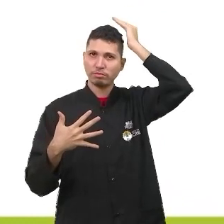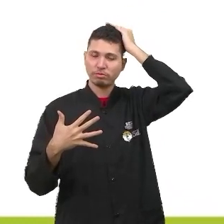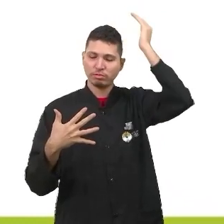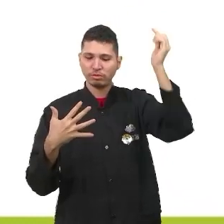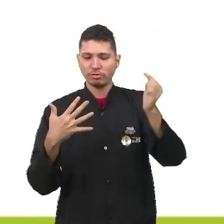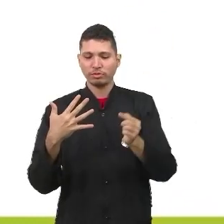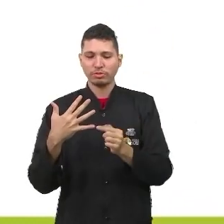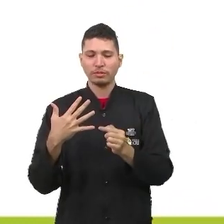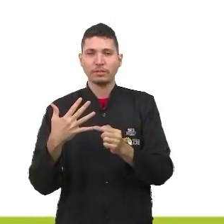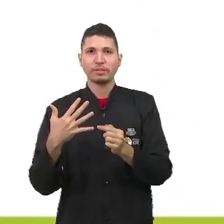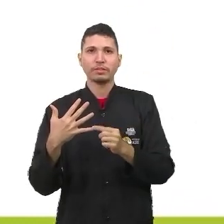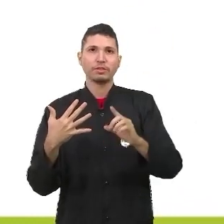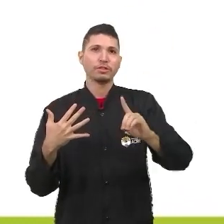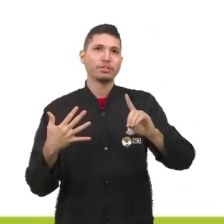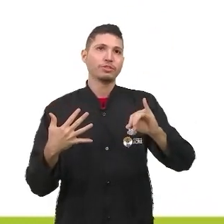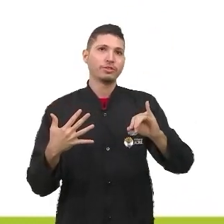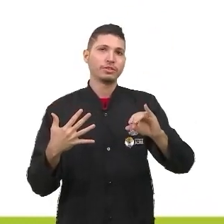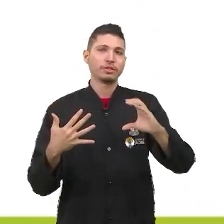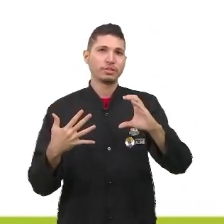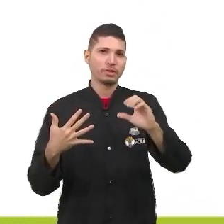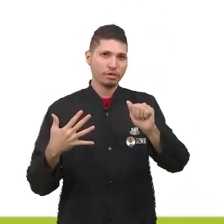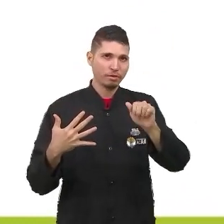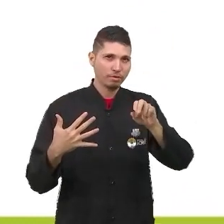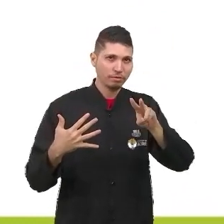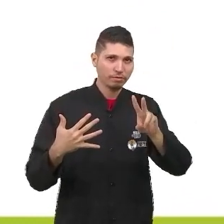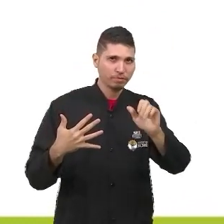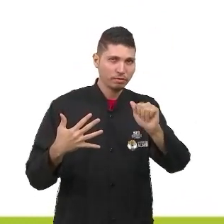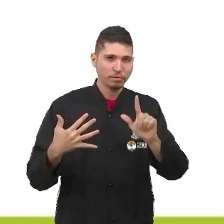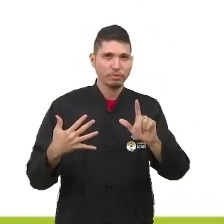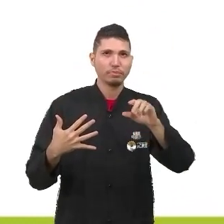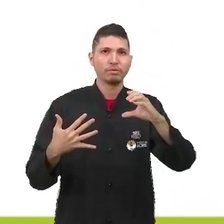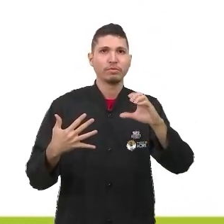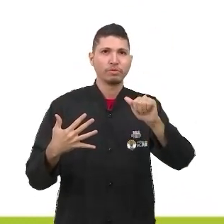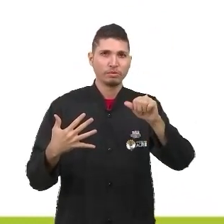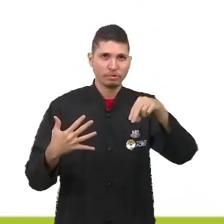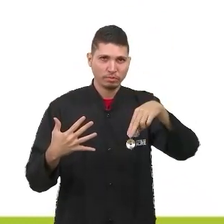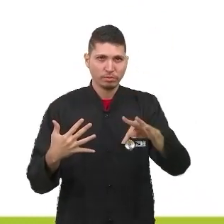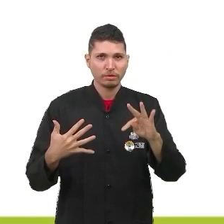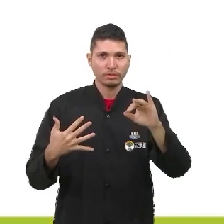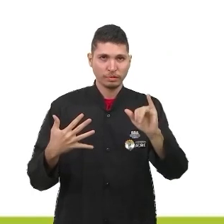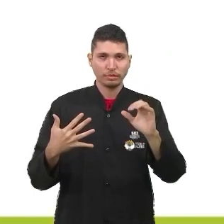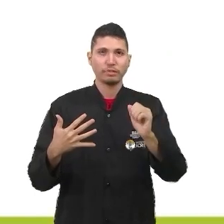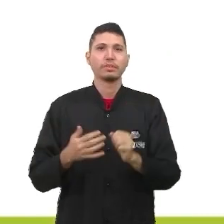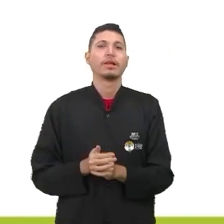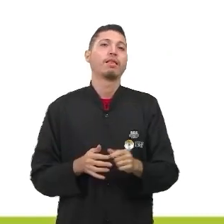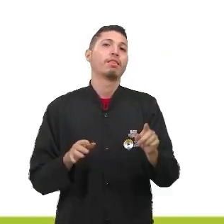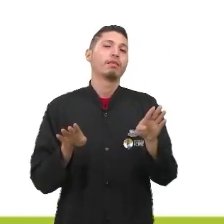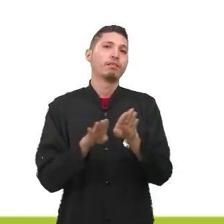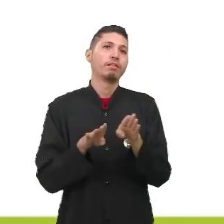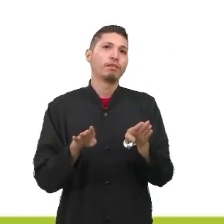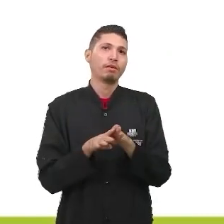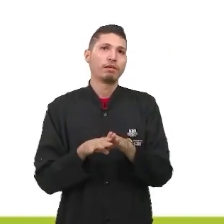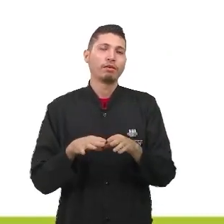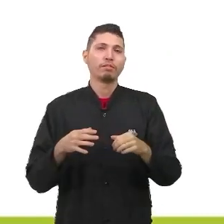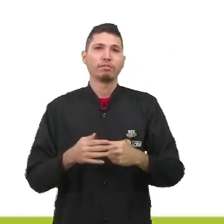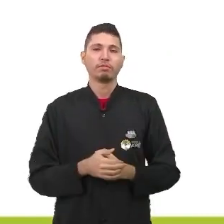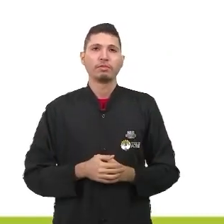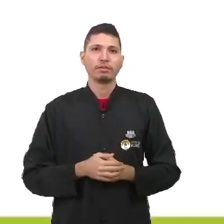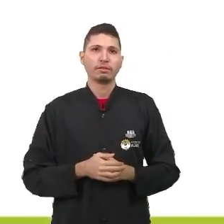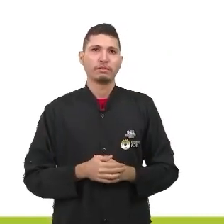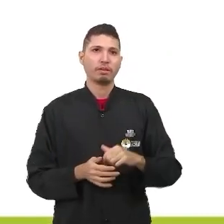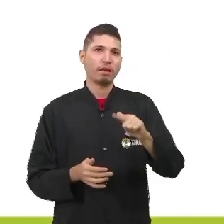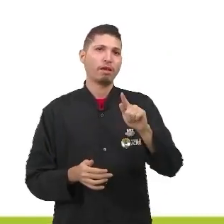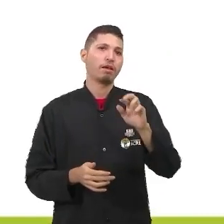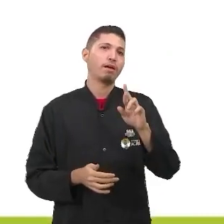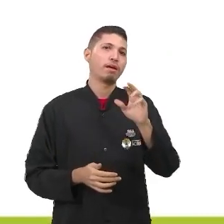Anita Malfatti, mas tem outros, né? Tem o de Cavalcante, tem Graça Aranha, tem o Vila Lobos, né? Cada um em sua